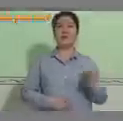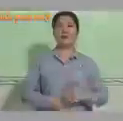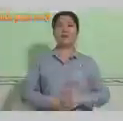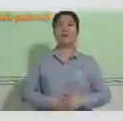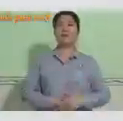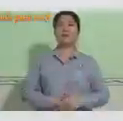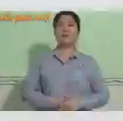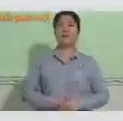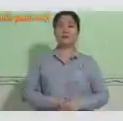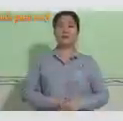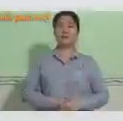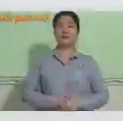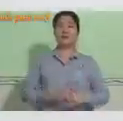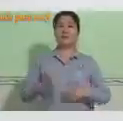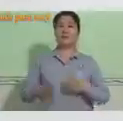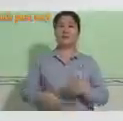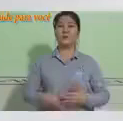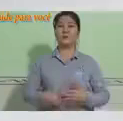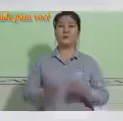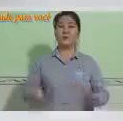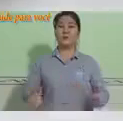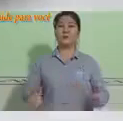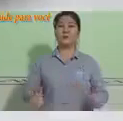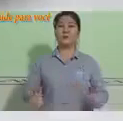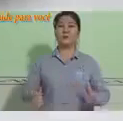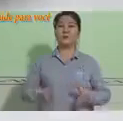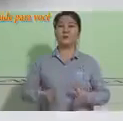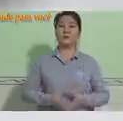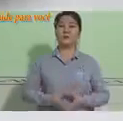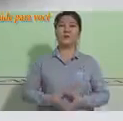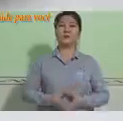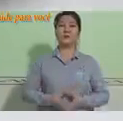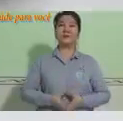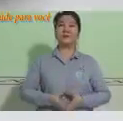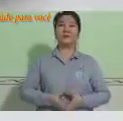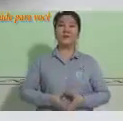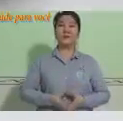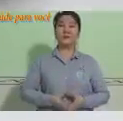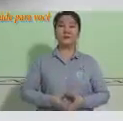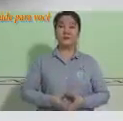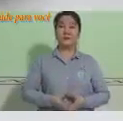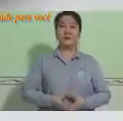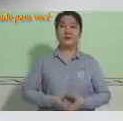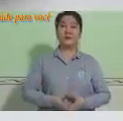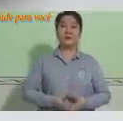mais indicado é continuar dando o zomente ao peito para manter o bebê hidratado.